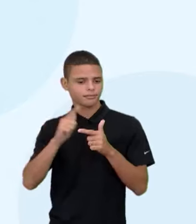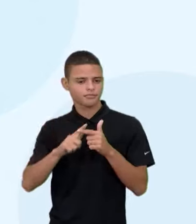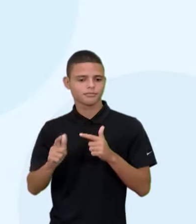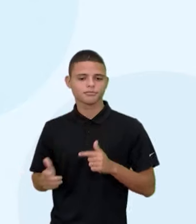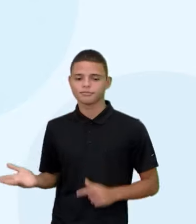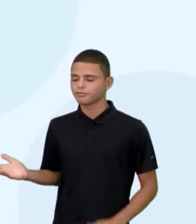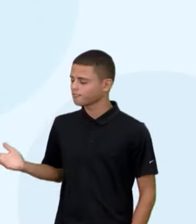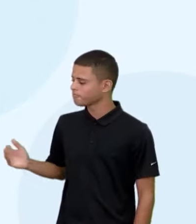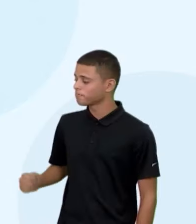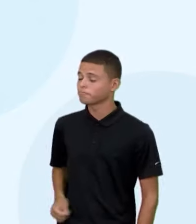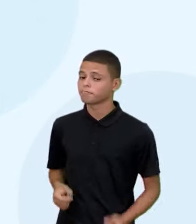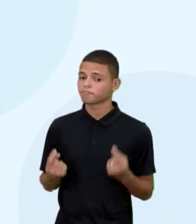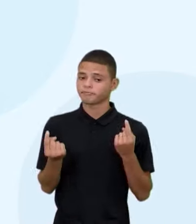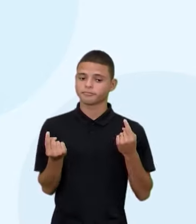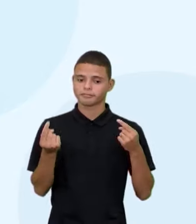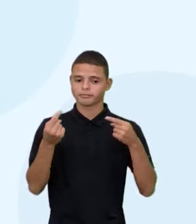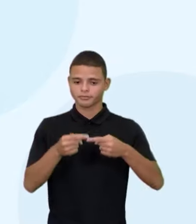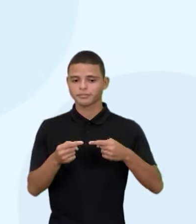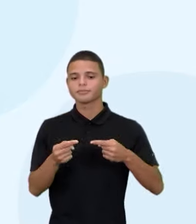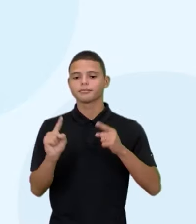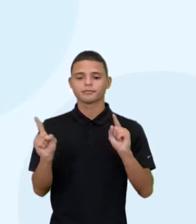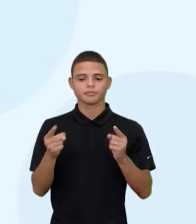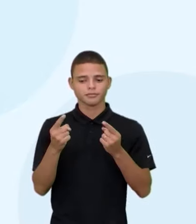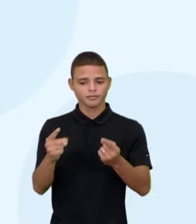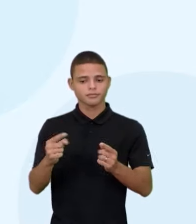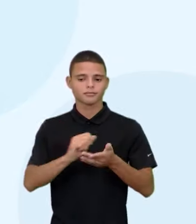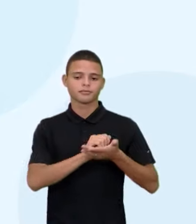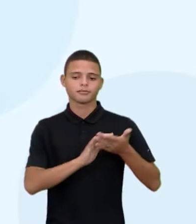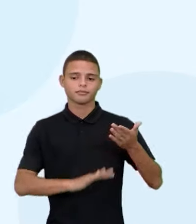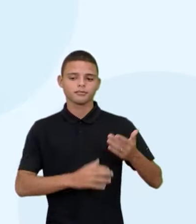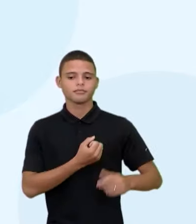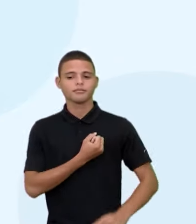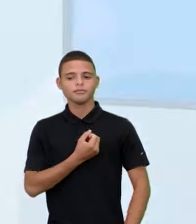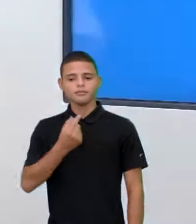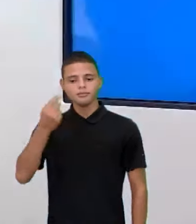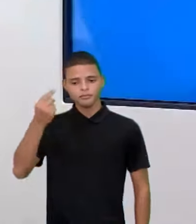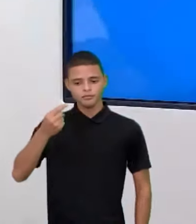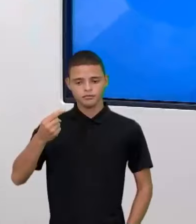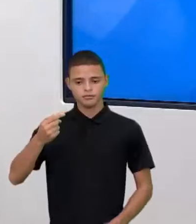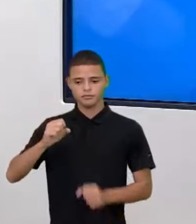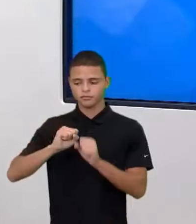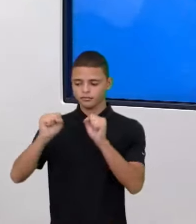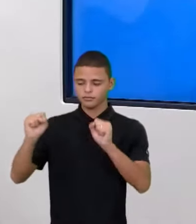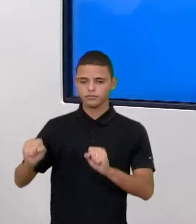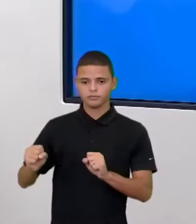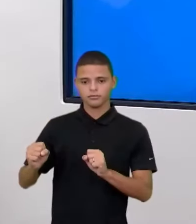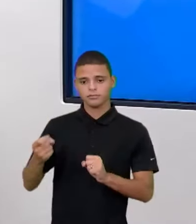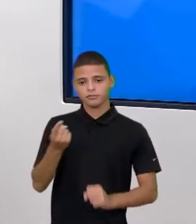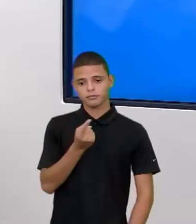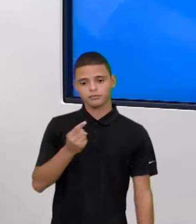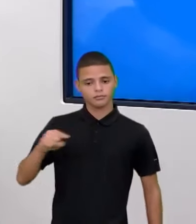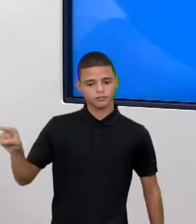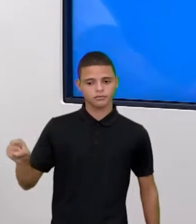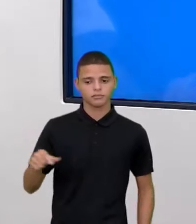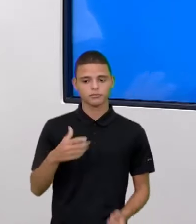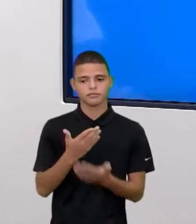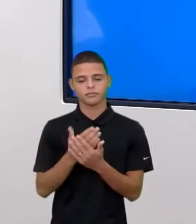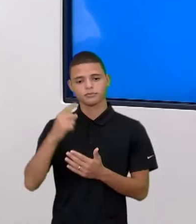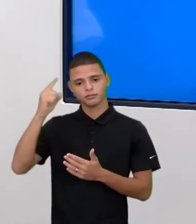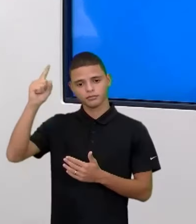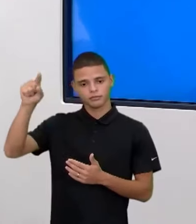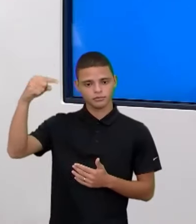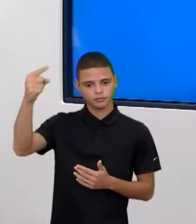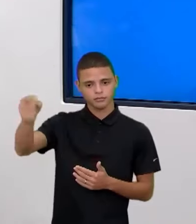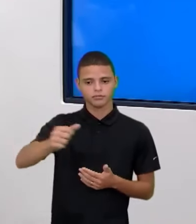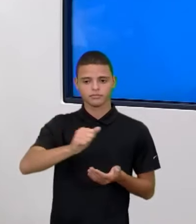e o componente desafios musicais. Estamos agora no momento da sistematização, nossa última aula, e na próxima a gente já vai